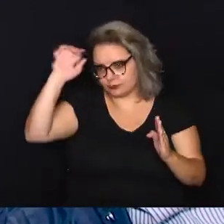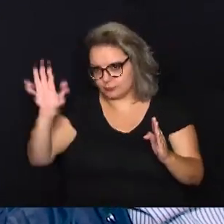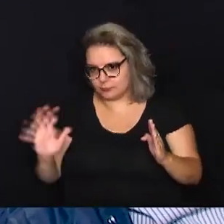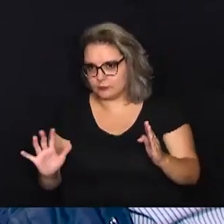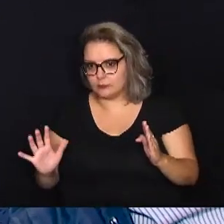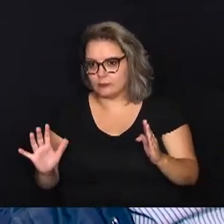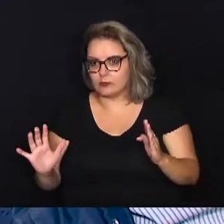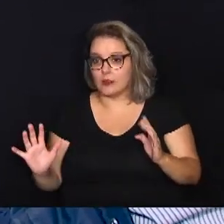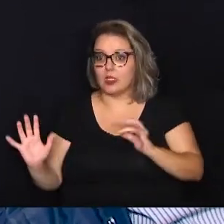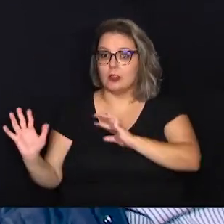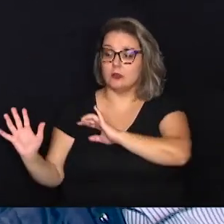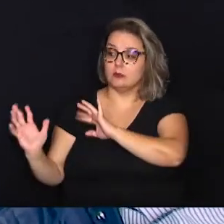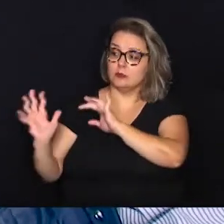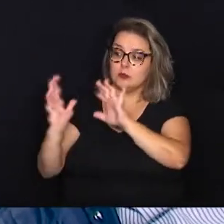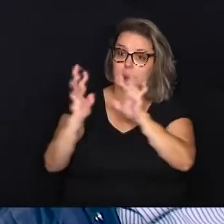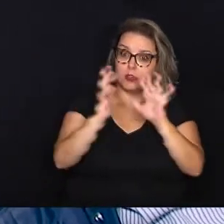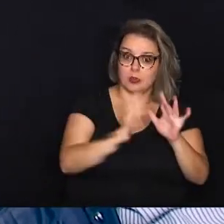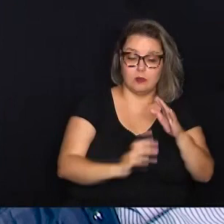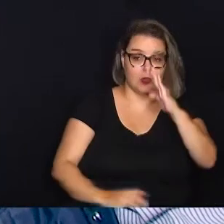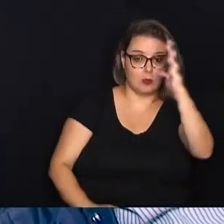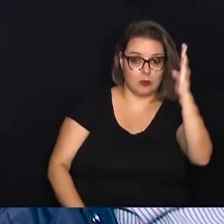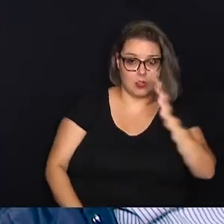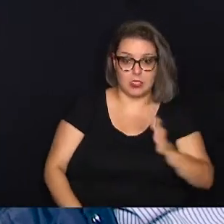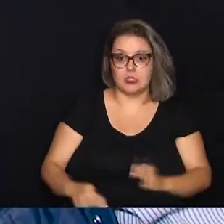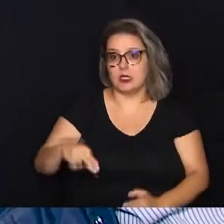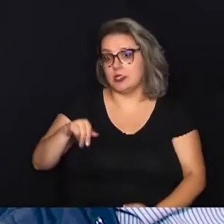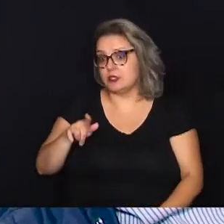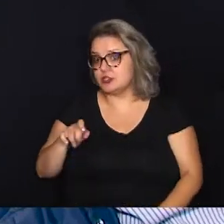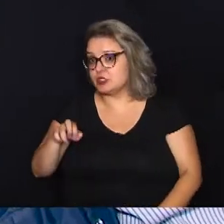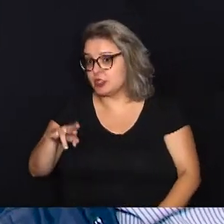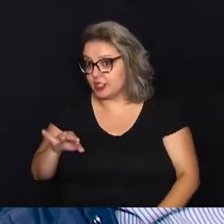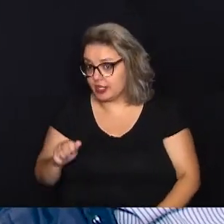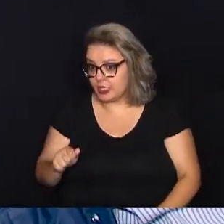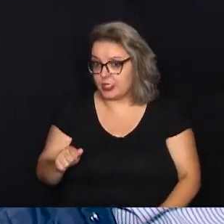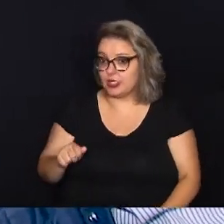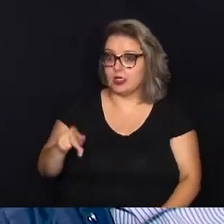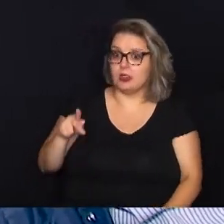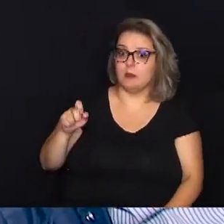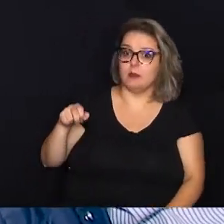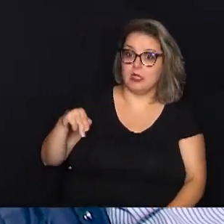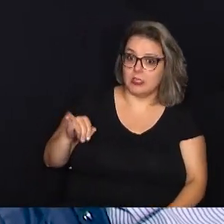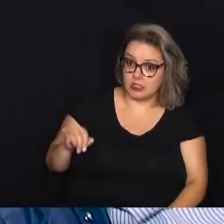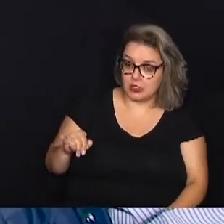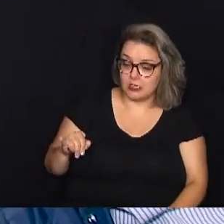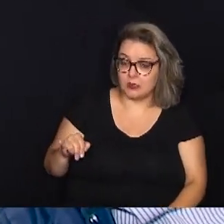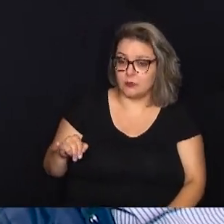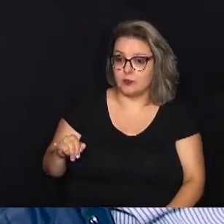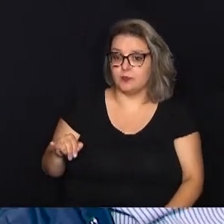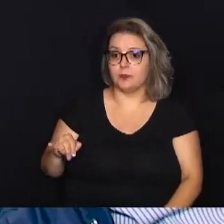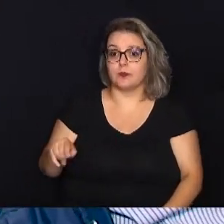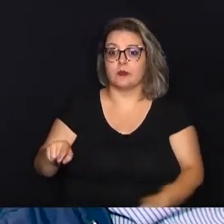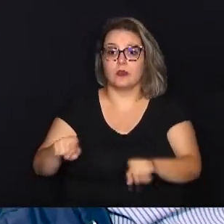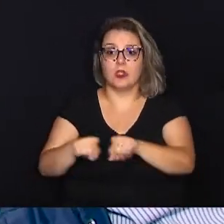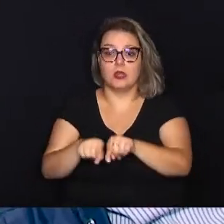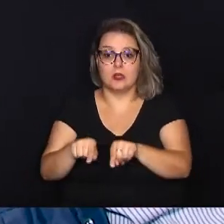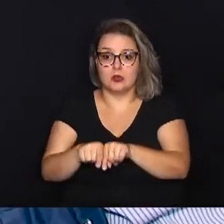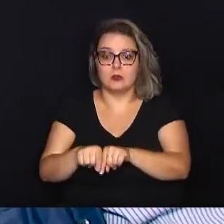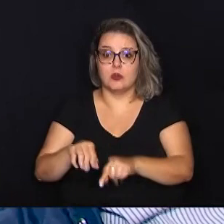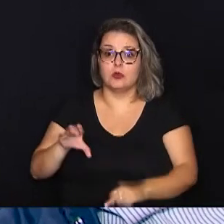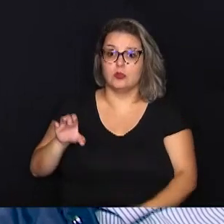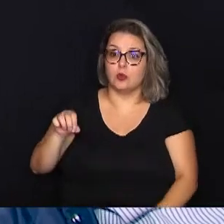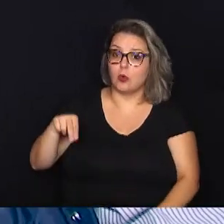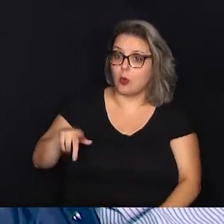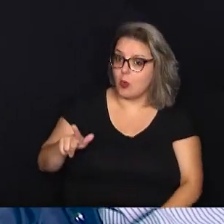Brasil-África, começaram a vir muita gente da África para o Brasil, tanto da Nigéria quanto do Benin, vieram